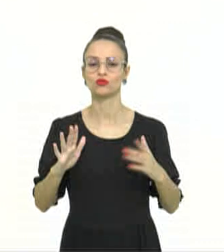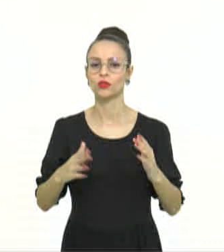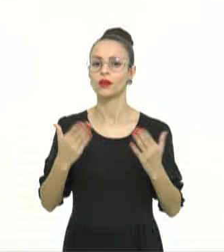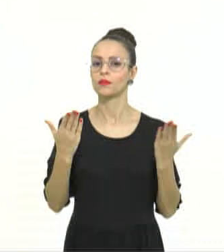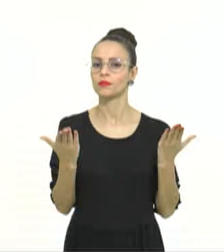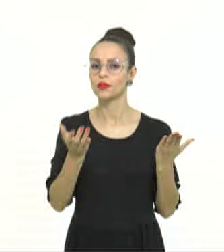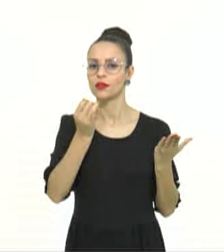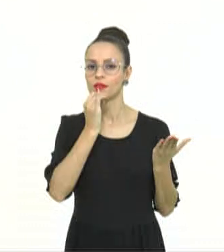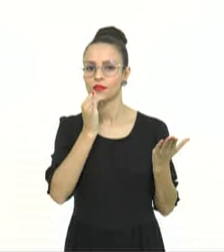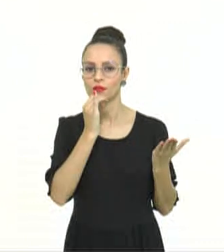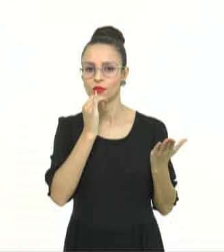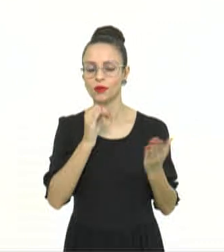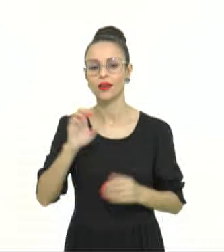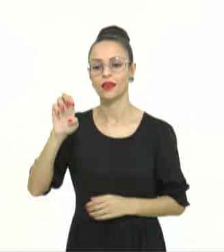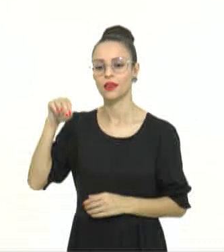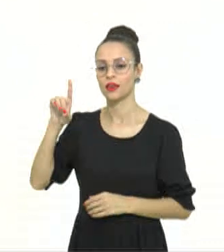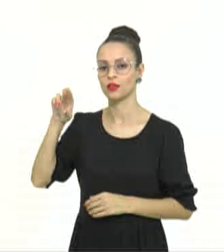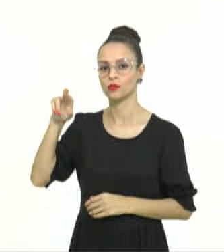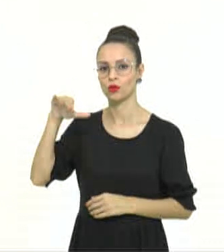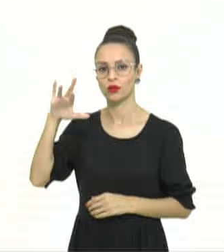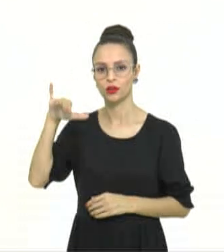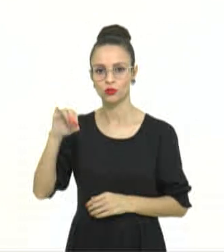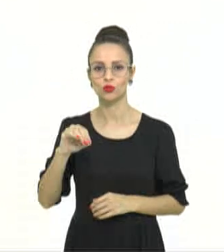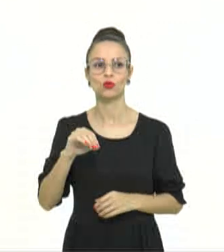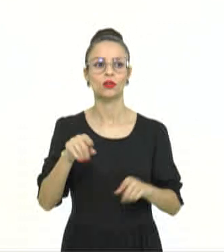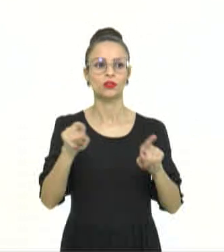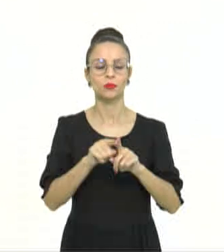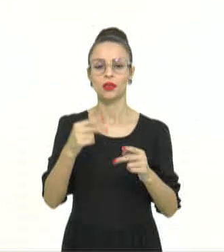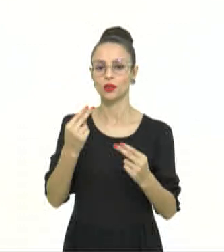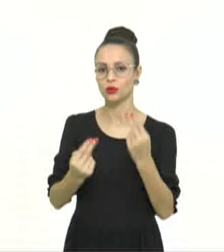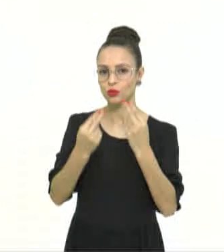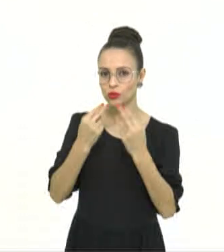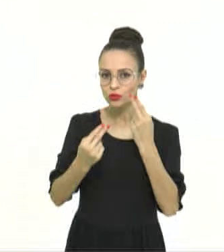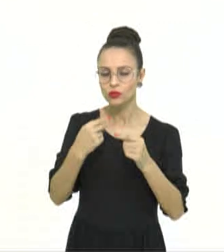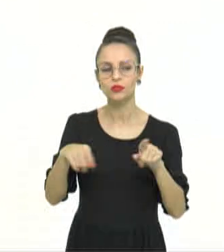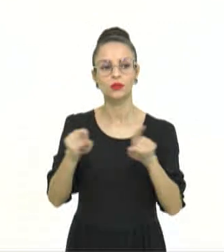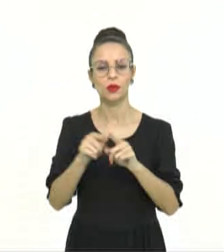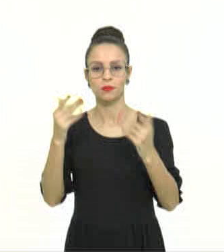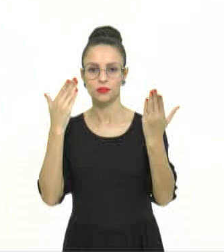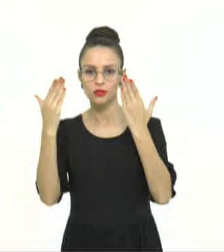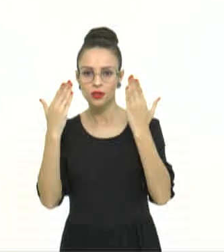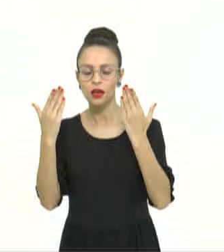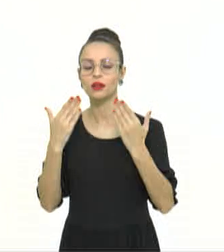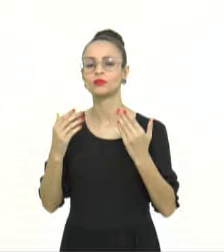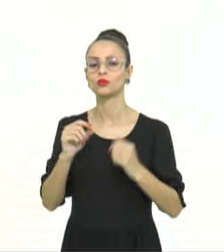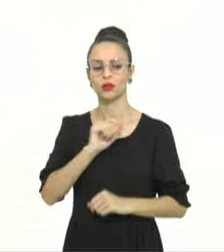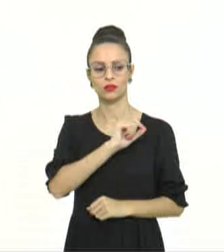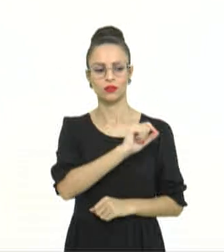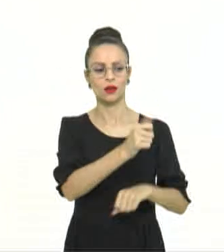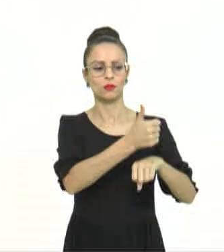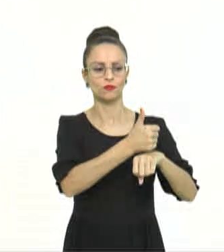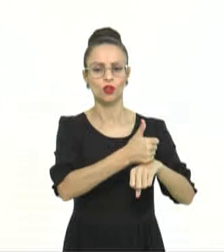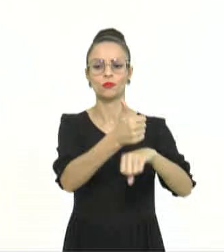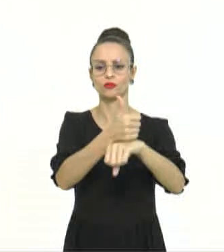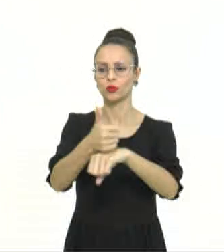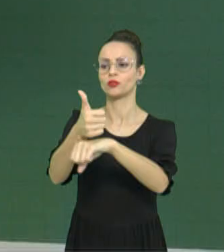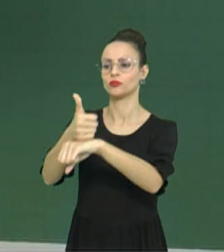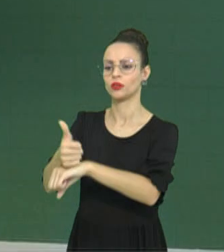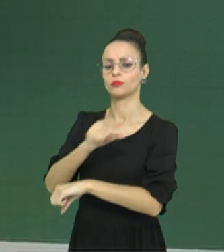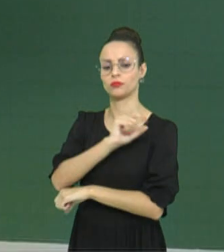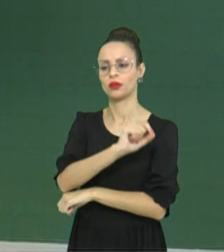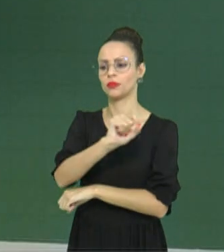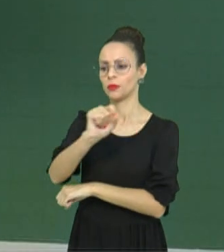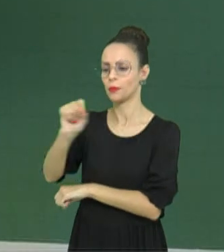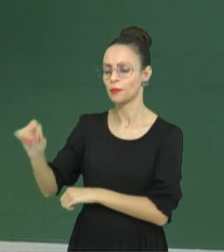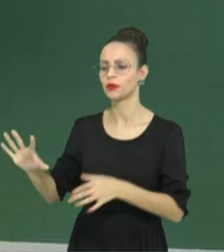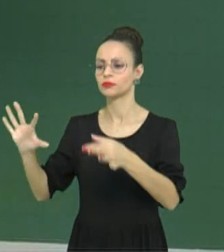como o endocrinologista, nutricionista, o psiquiátrico, o psicólogo, inclusive o próprio educador físico, que vai estar